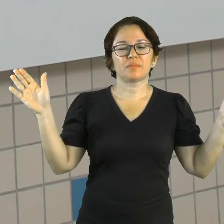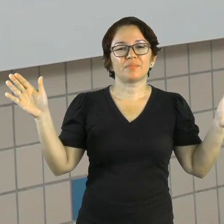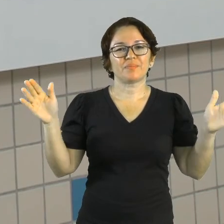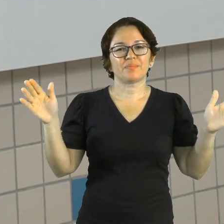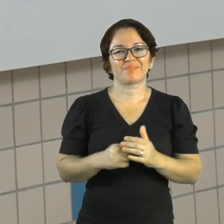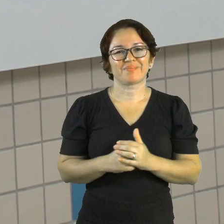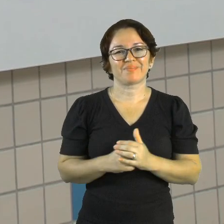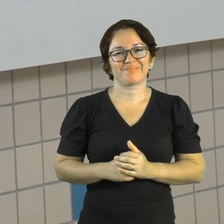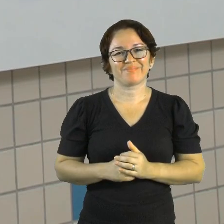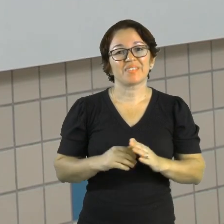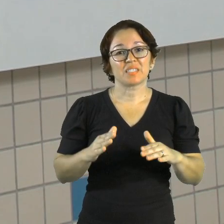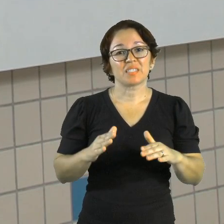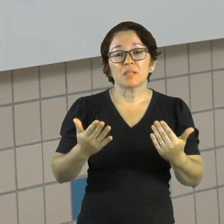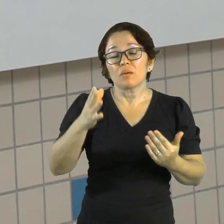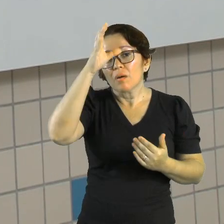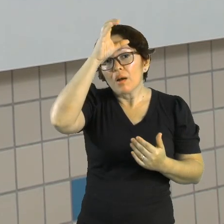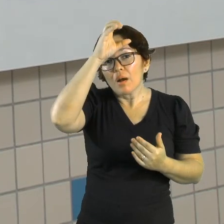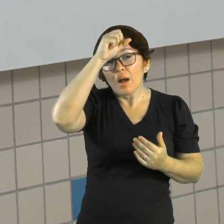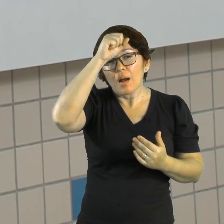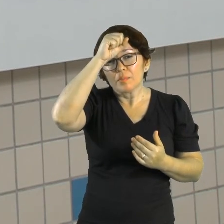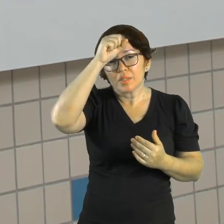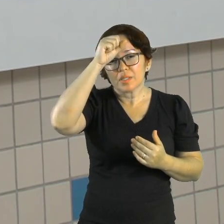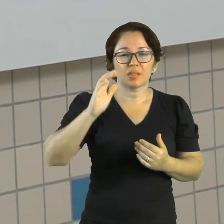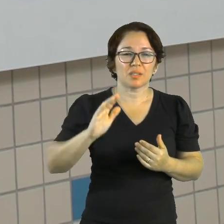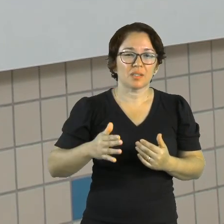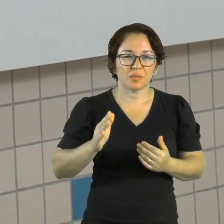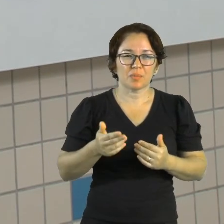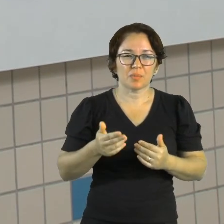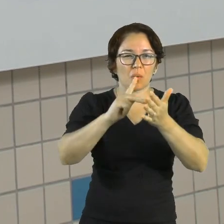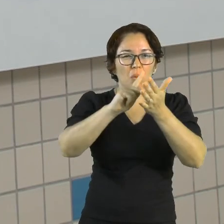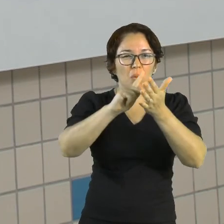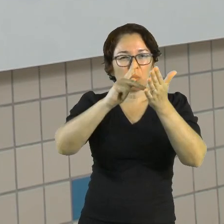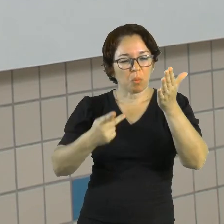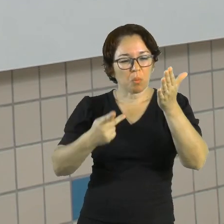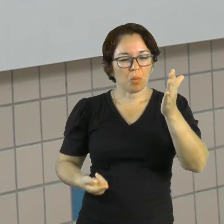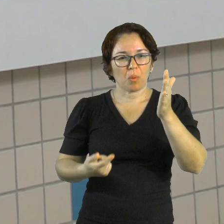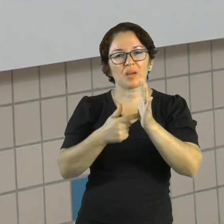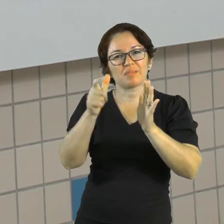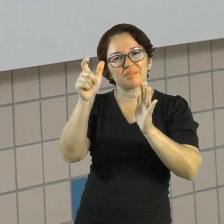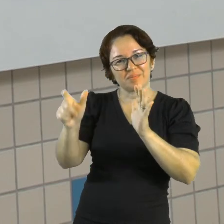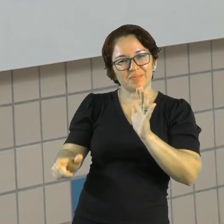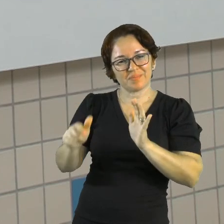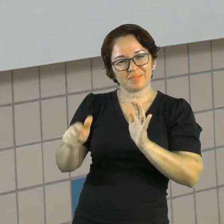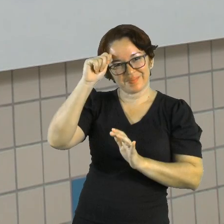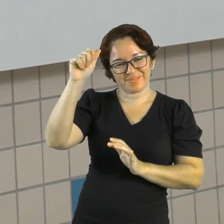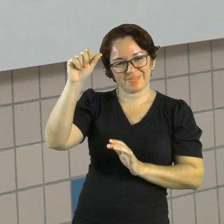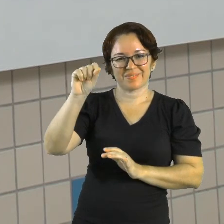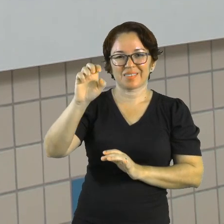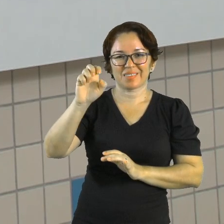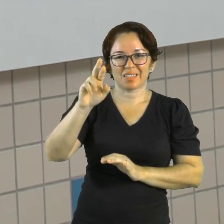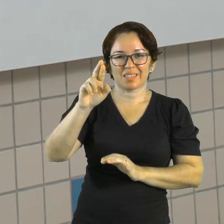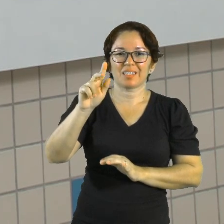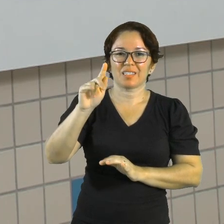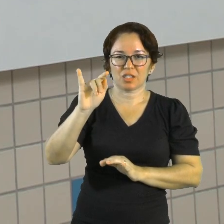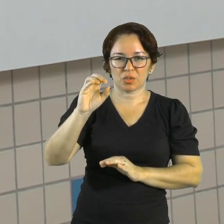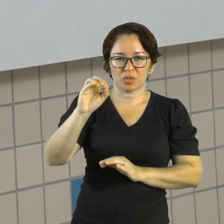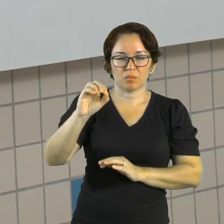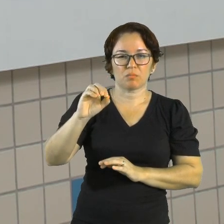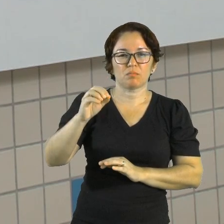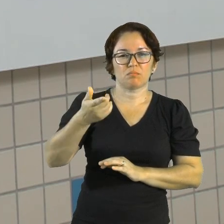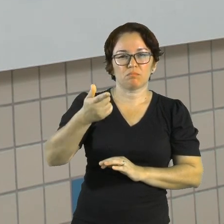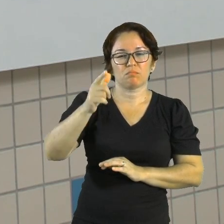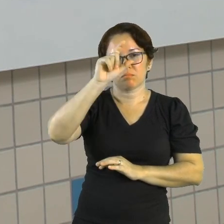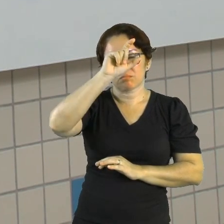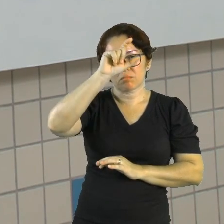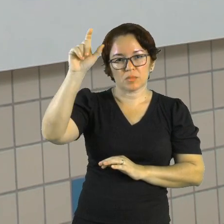Então nós vimos aí, apreciamos mais um poema de Sérgio Caparelli, que é Urgente, vimos as características desse poema